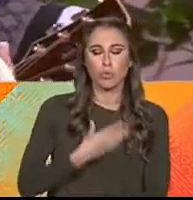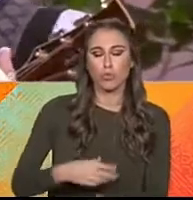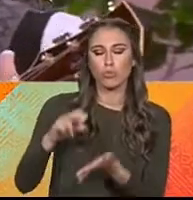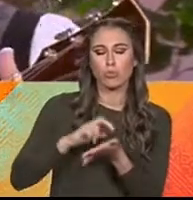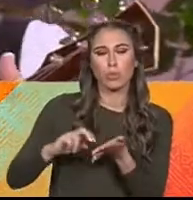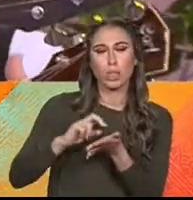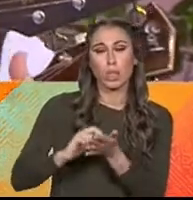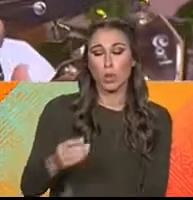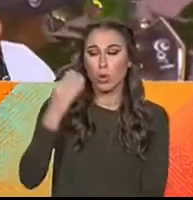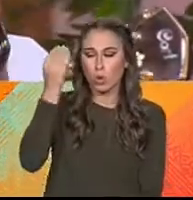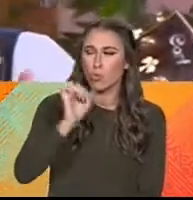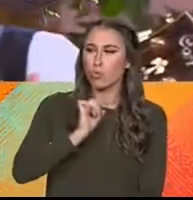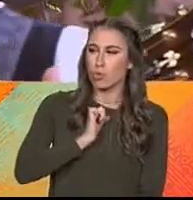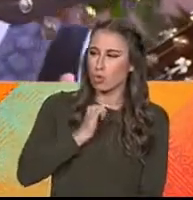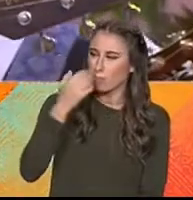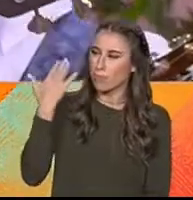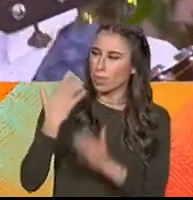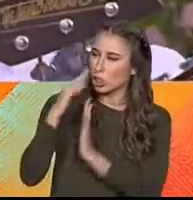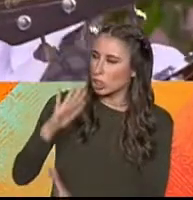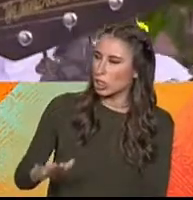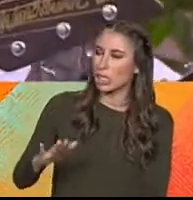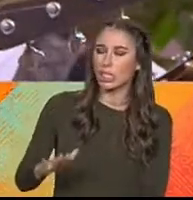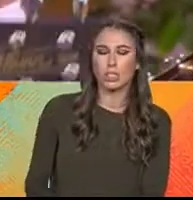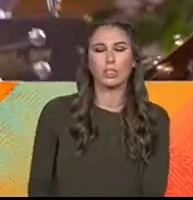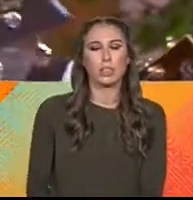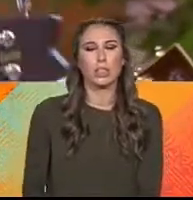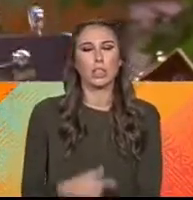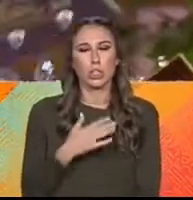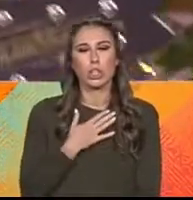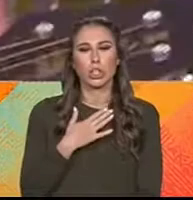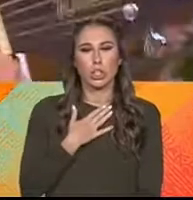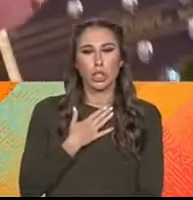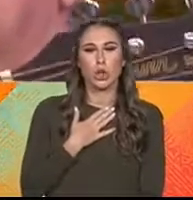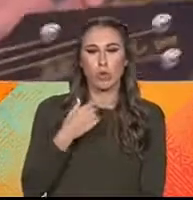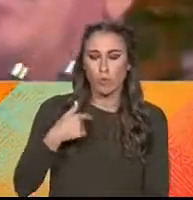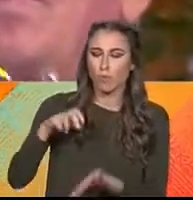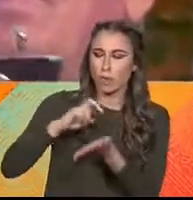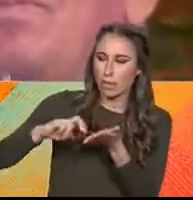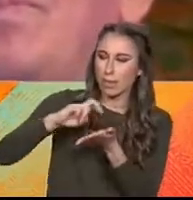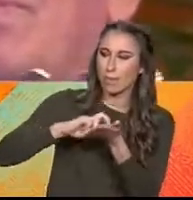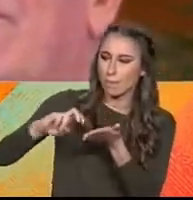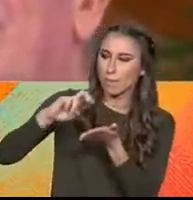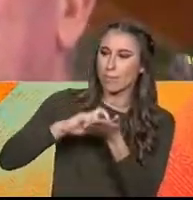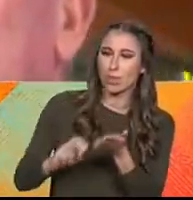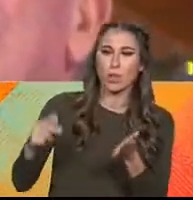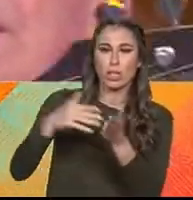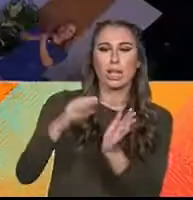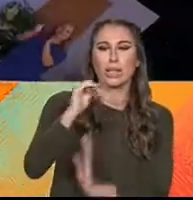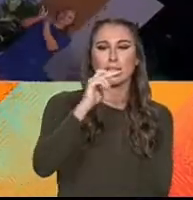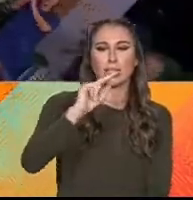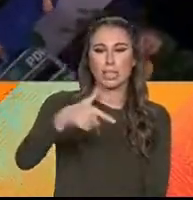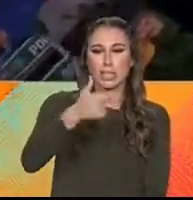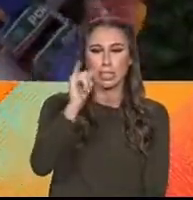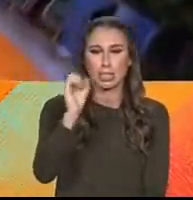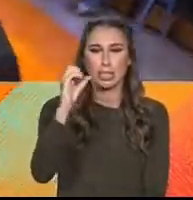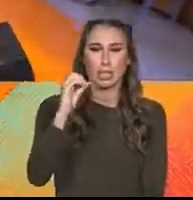sonho de menino que na minha ideia trago faz de mim um peregrino, espera por mim Santiago. Santiago